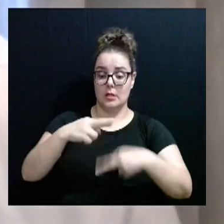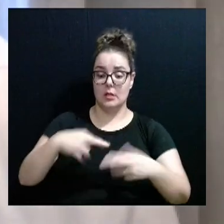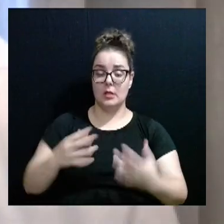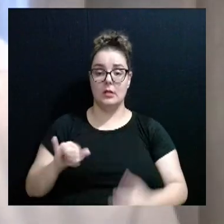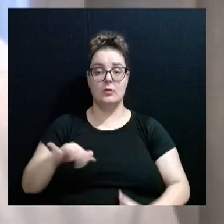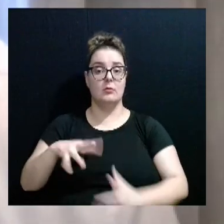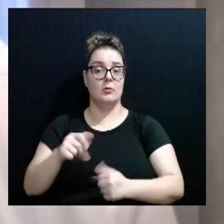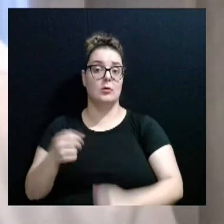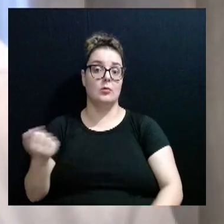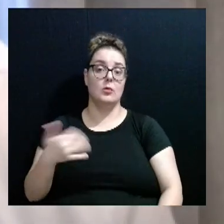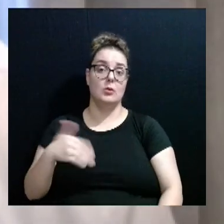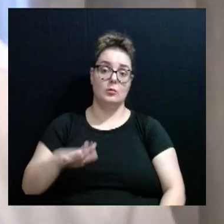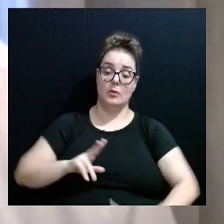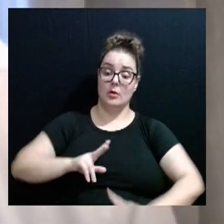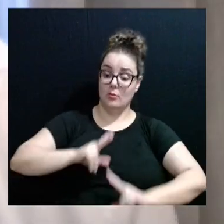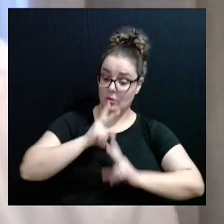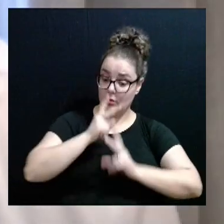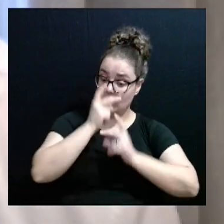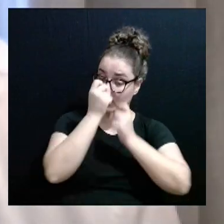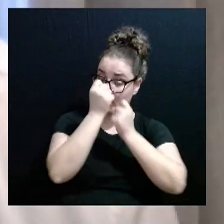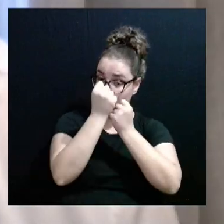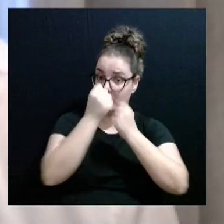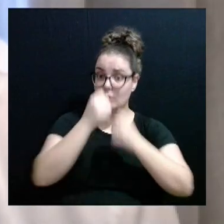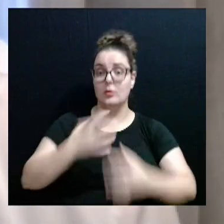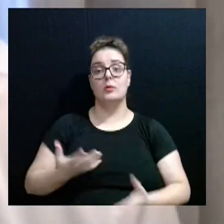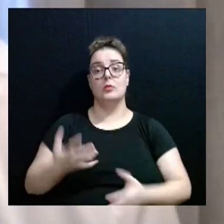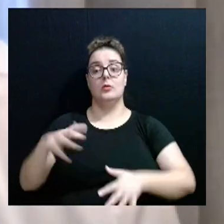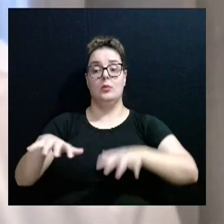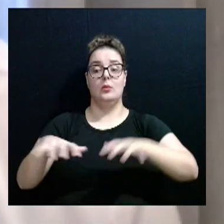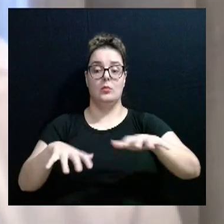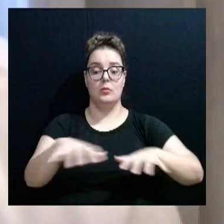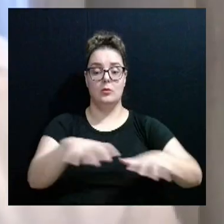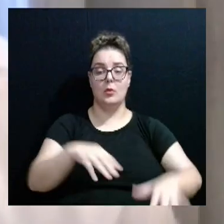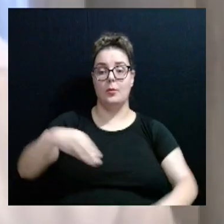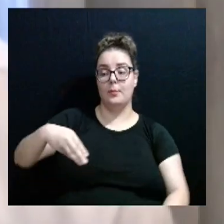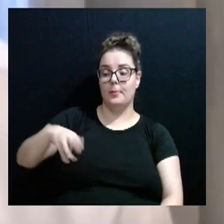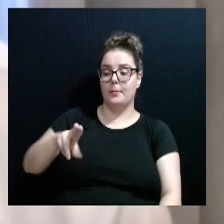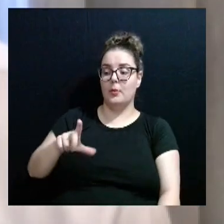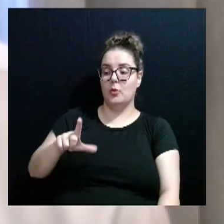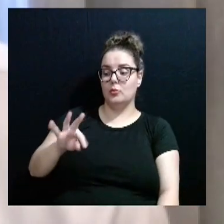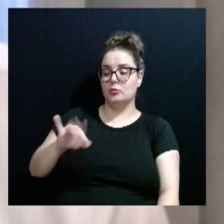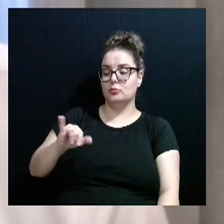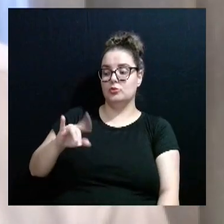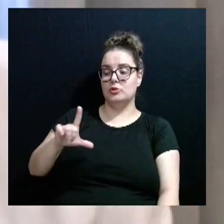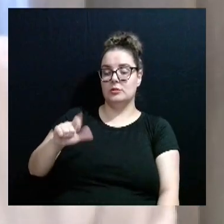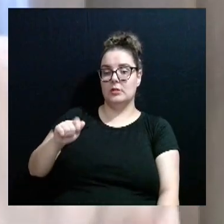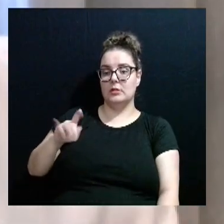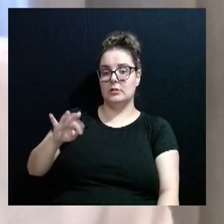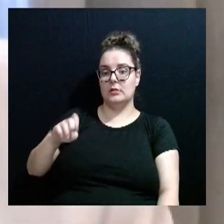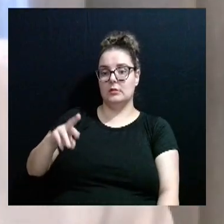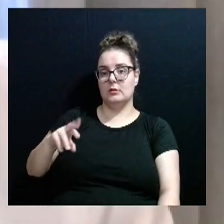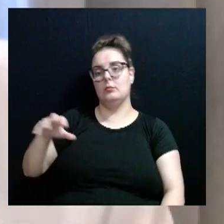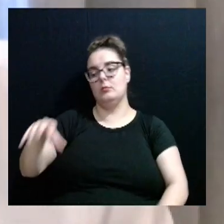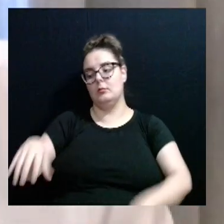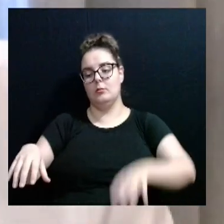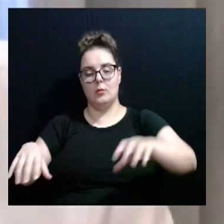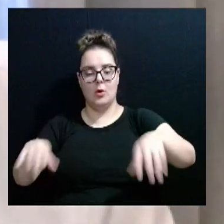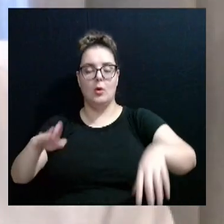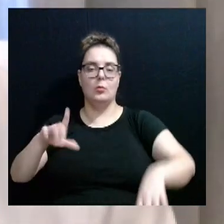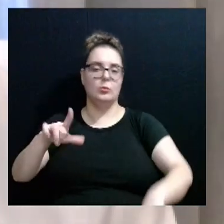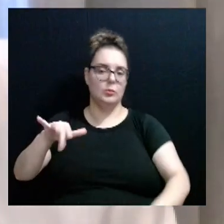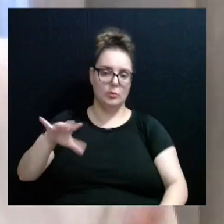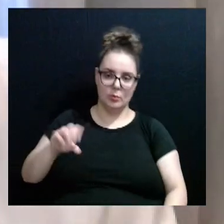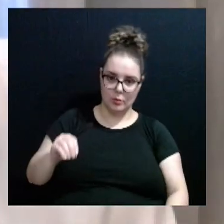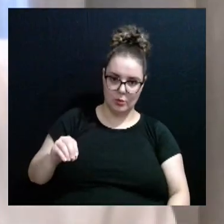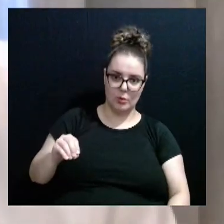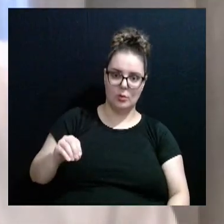mais fortalecidos estiverem os organismos multilaterais, sejam eles os blocos econômicos ou as próprias entidades